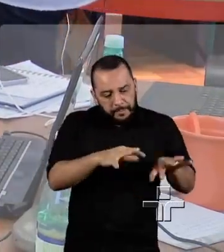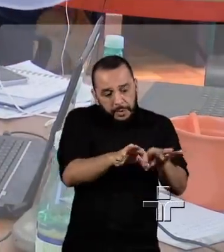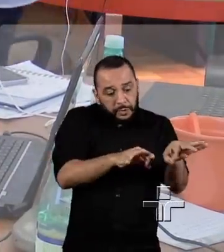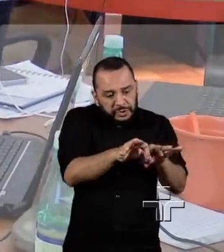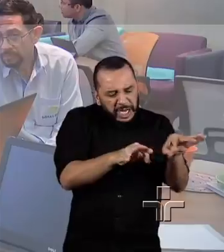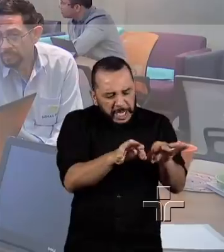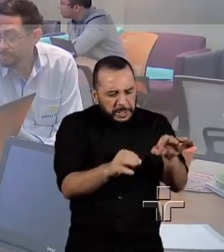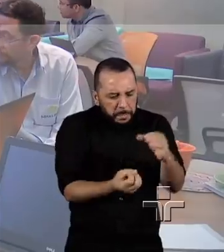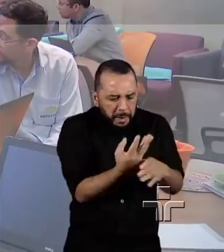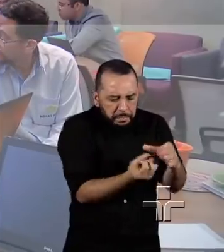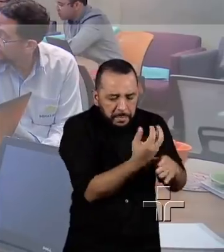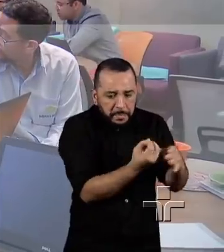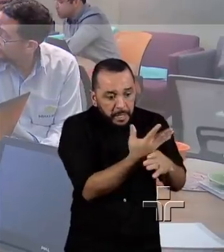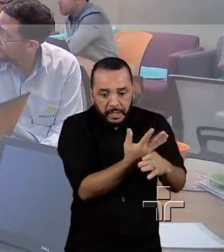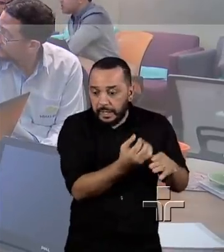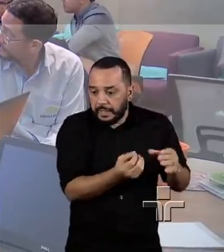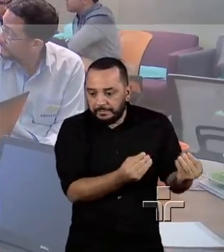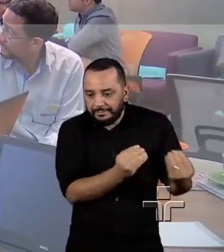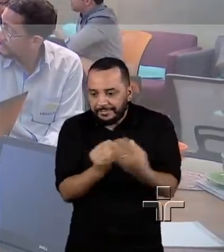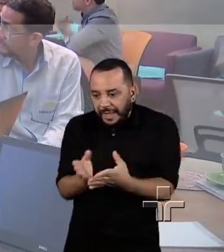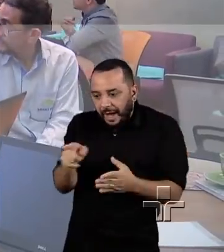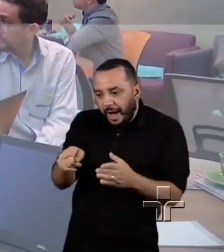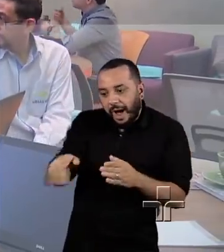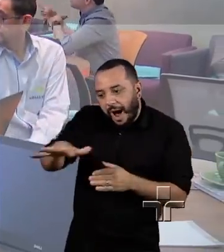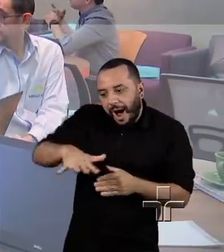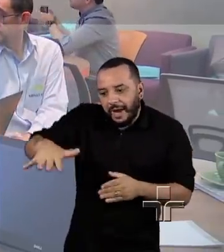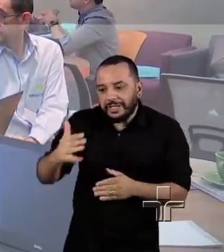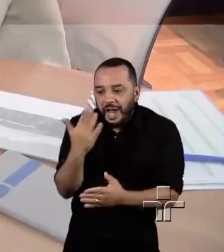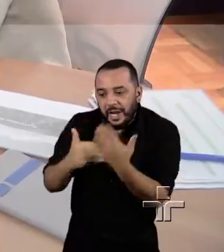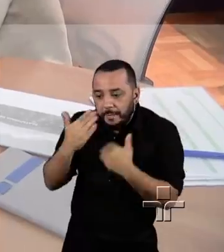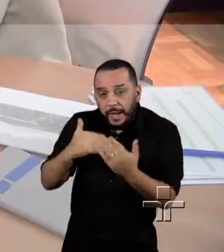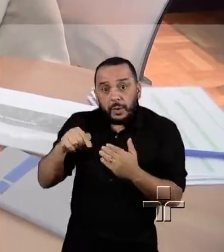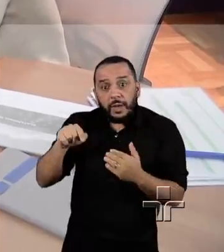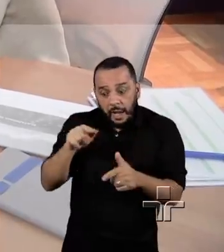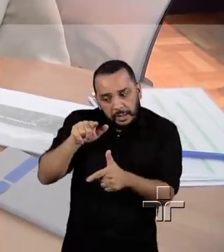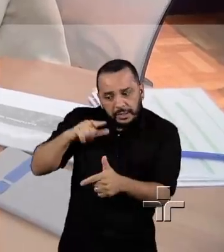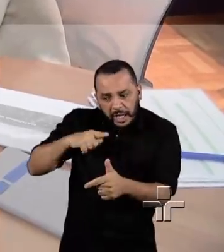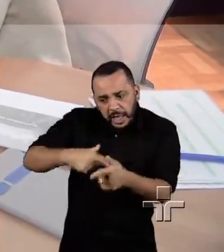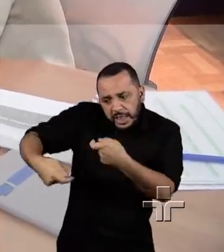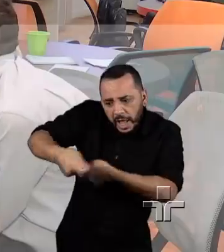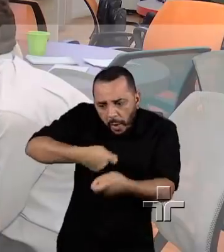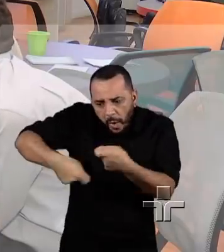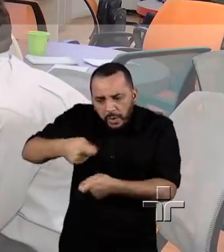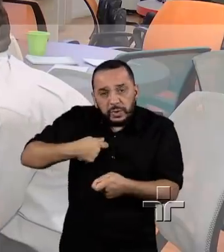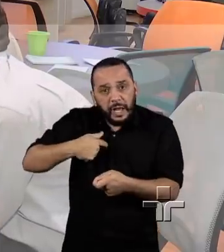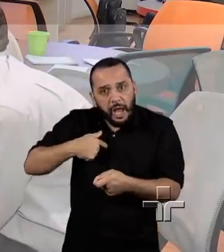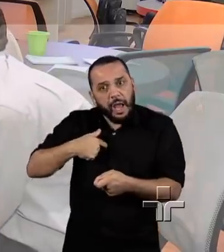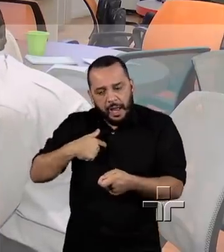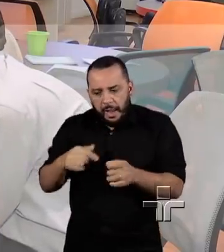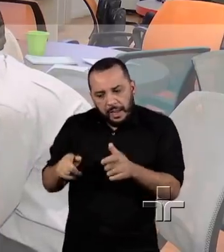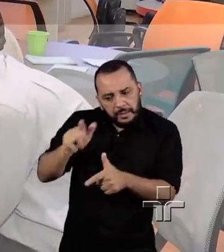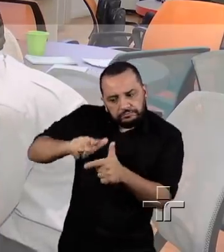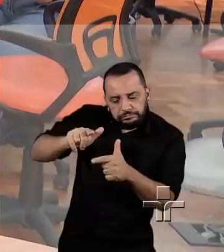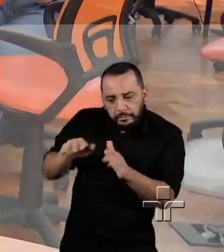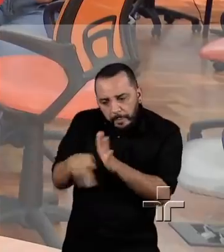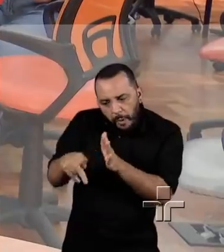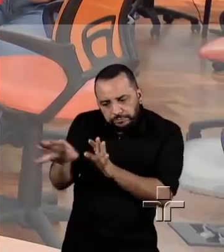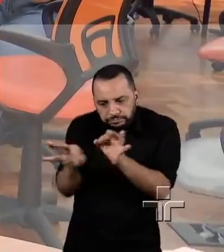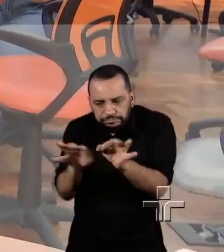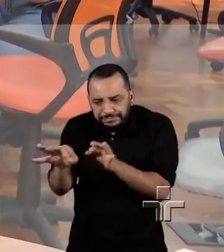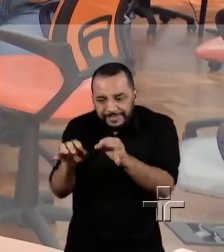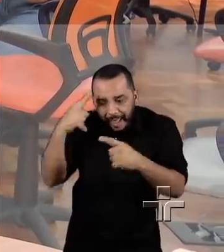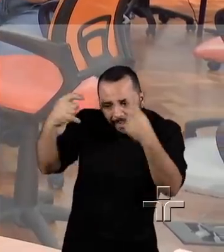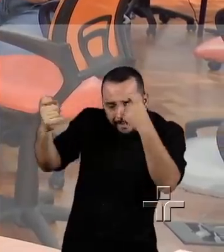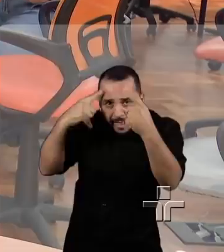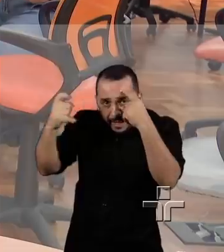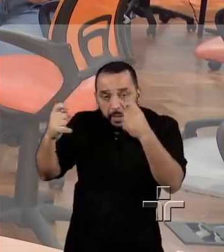de alimentos. A companhia quer soluções para seus negócios e garimpa no mercado profissionais e ideias. Uma delas